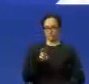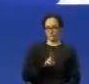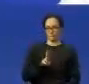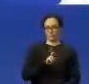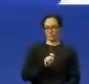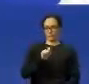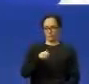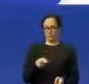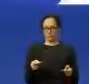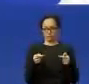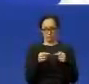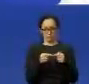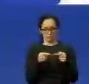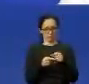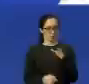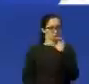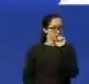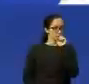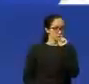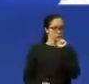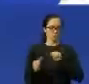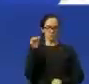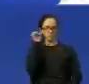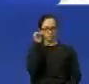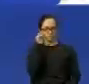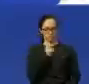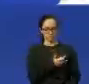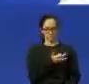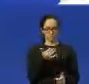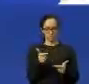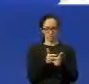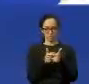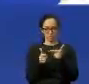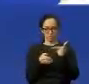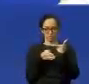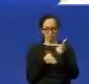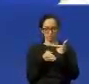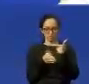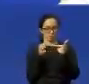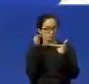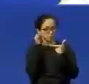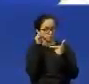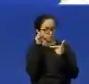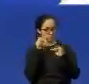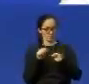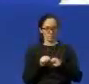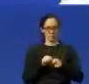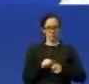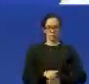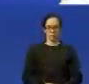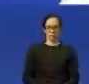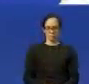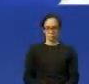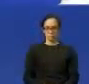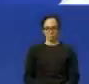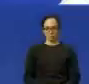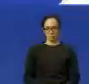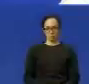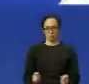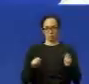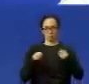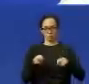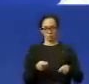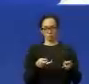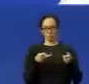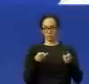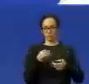em relação do sábado com a sexta-feira, dividindo pelo número de acessos na sexta-feira, percentual de acesso na sexta-feira, nós vamos chegar